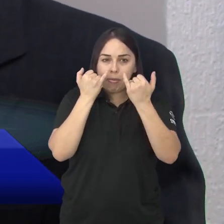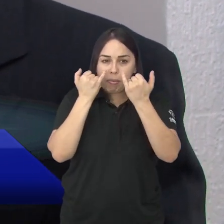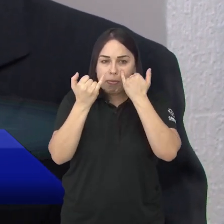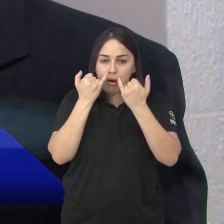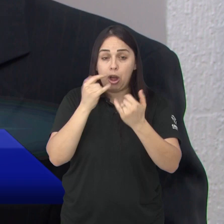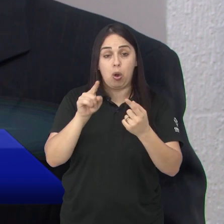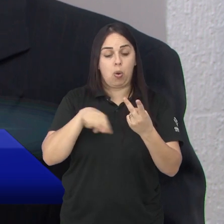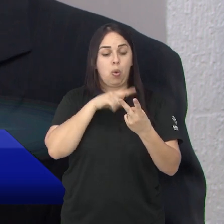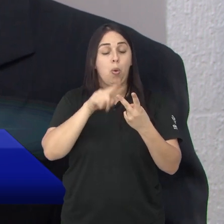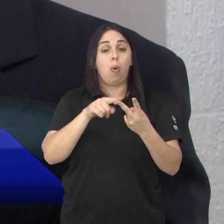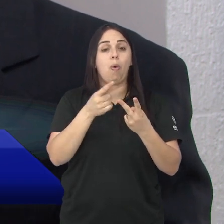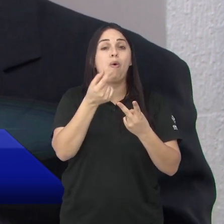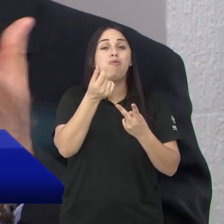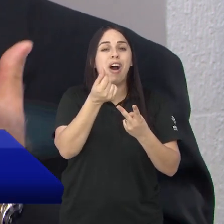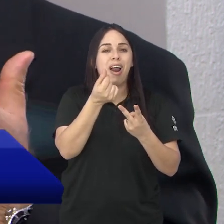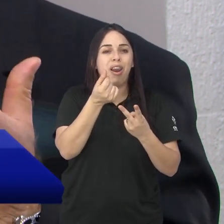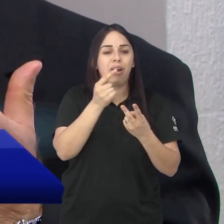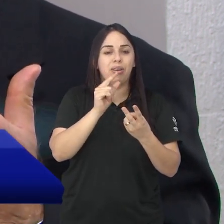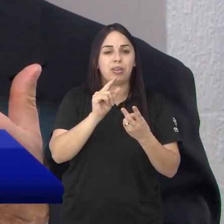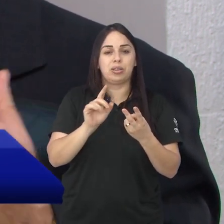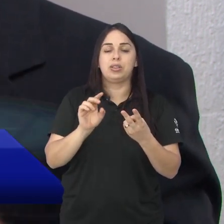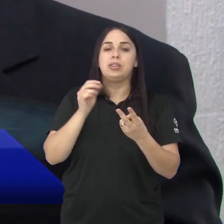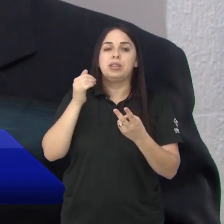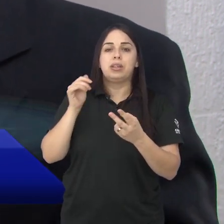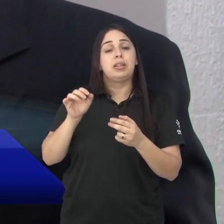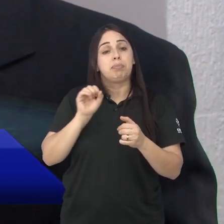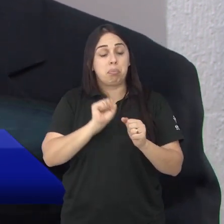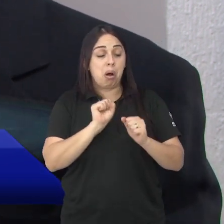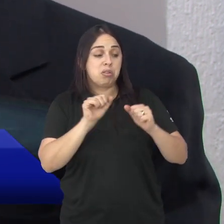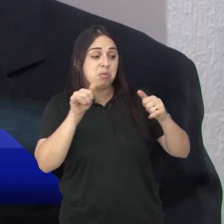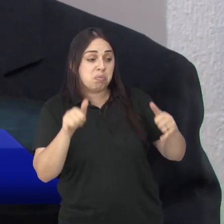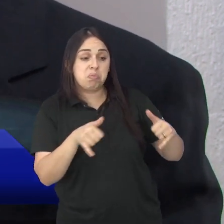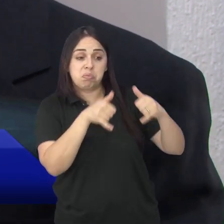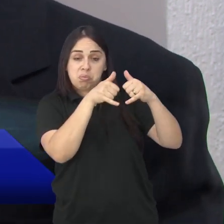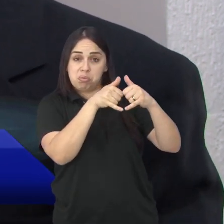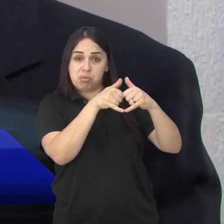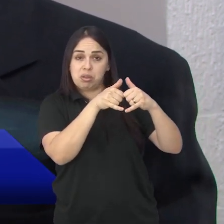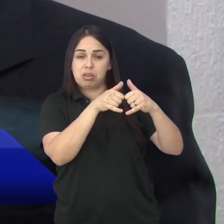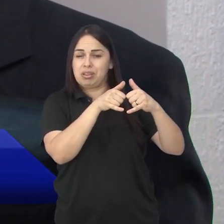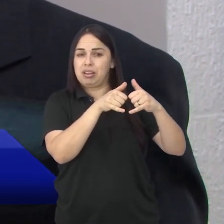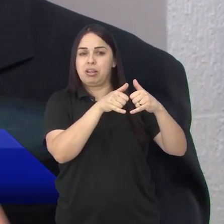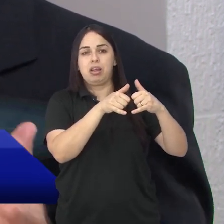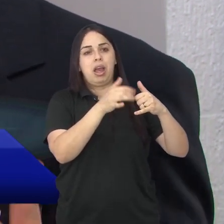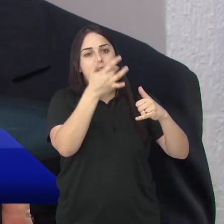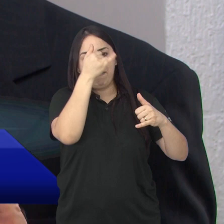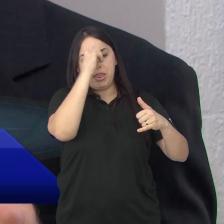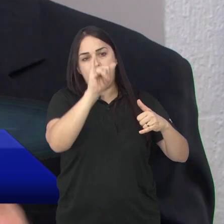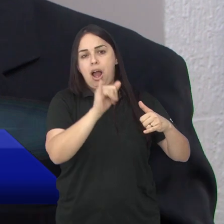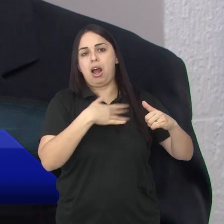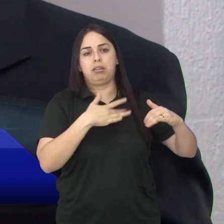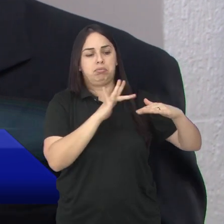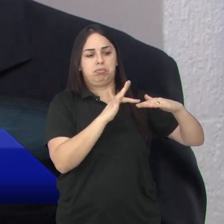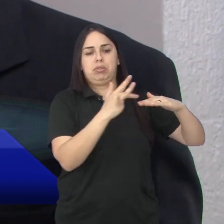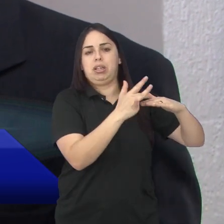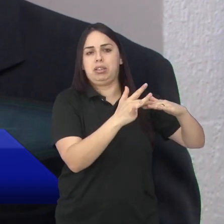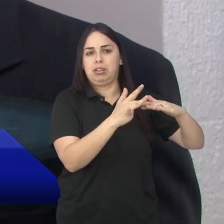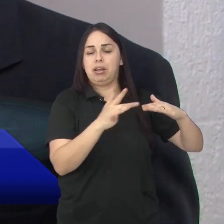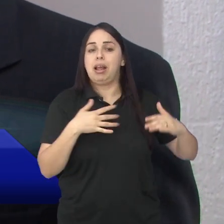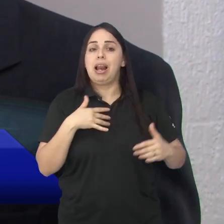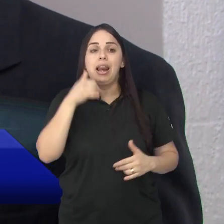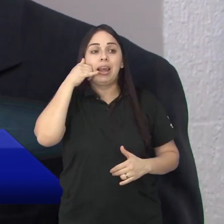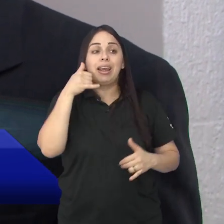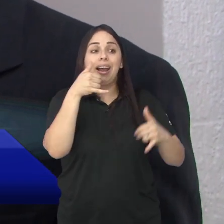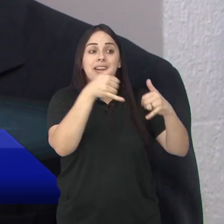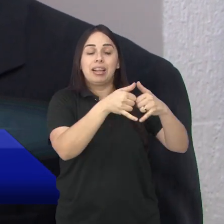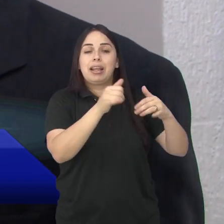valor do Pix, ou telefonando, de preferência não telefonando pela rede social, mas de um telefone fixo, porque hoje em dia tem